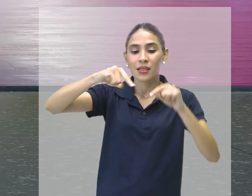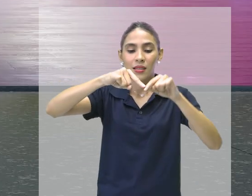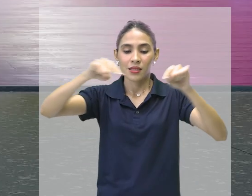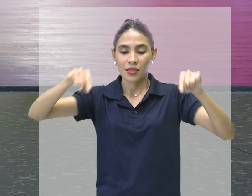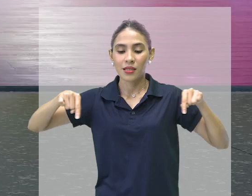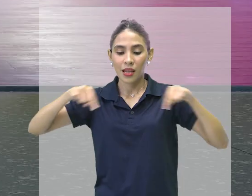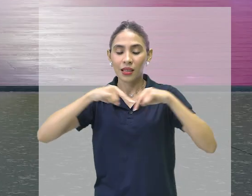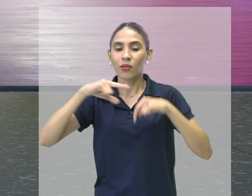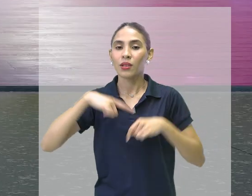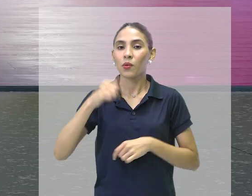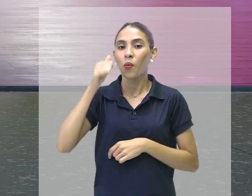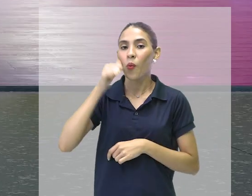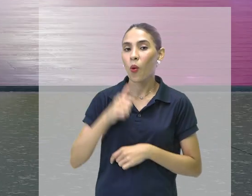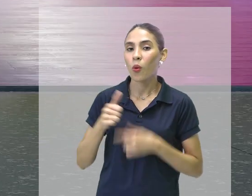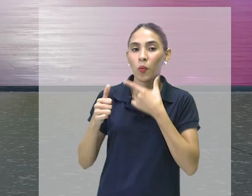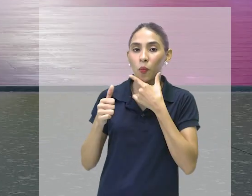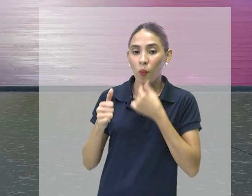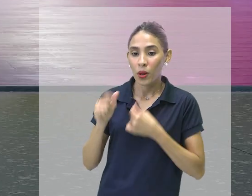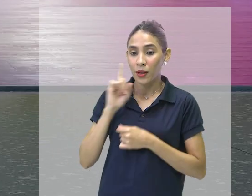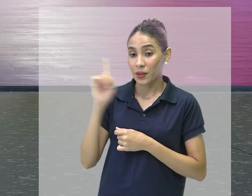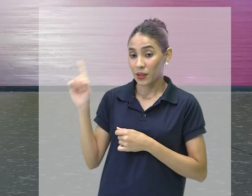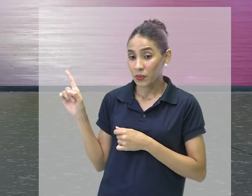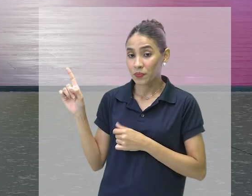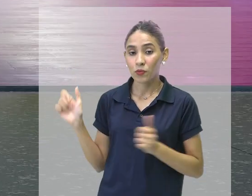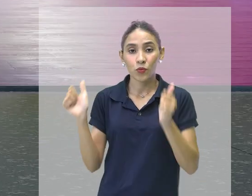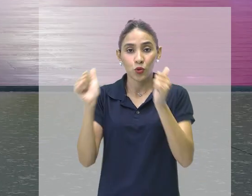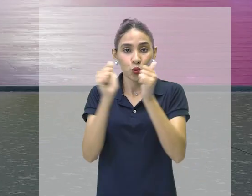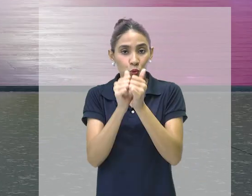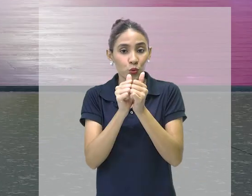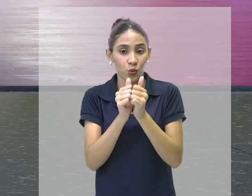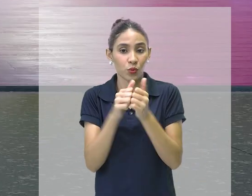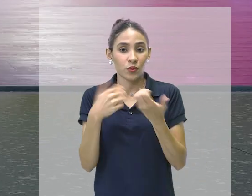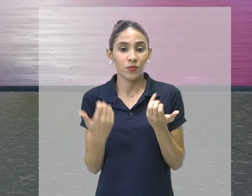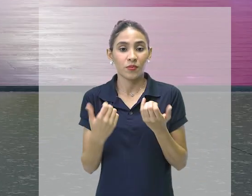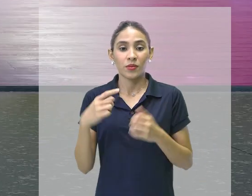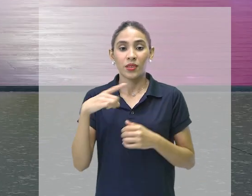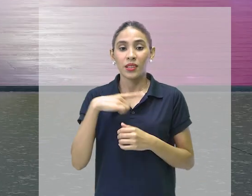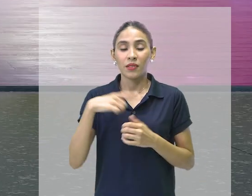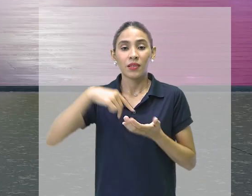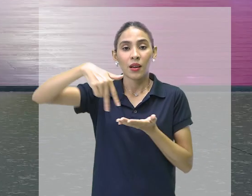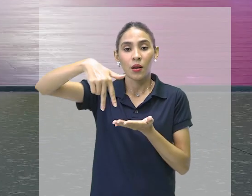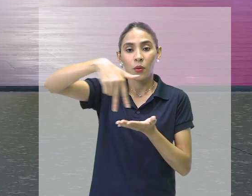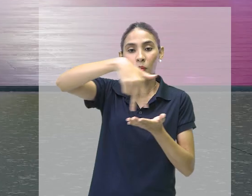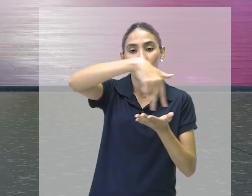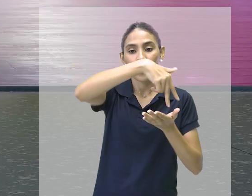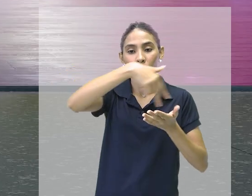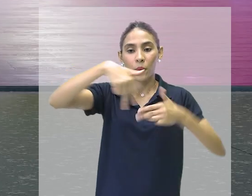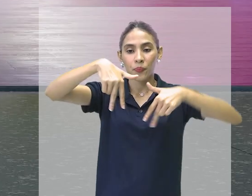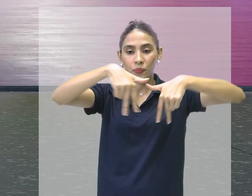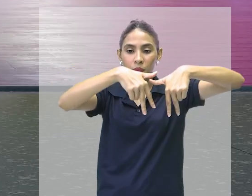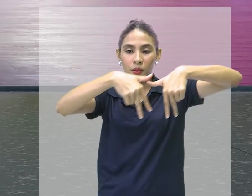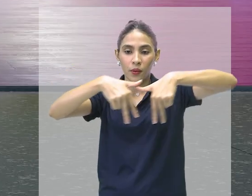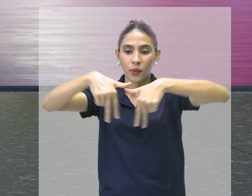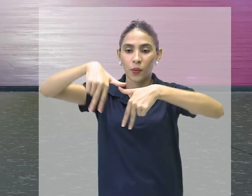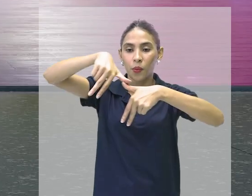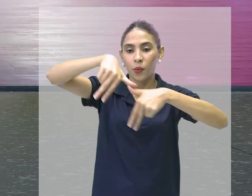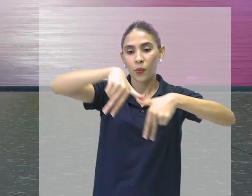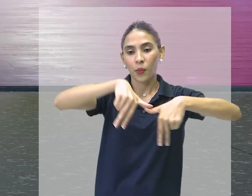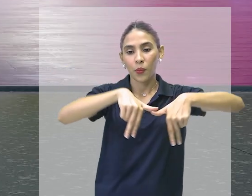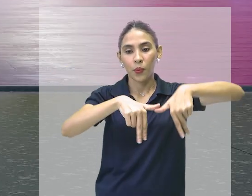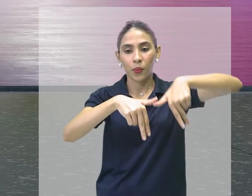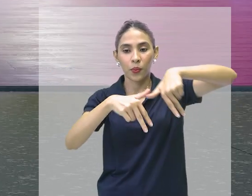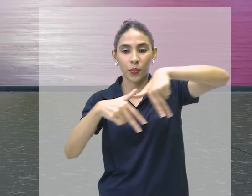de salão, nós temos um casal de dançarinos, né? Que, pelo visto, estão aí dançando, acredito que